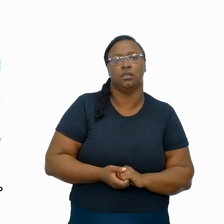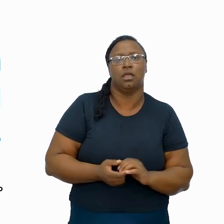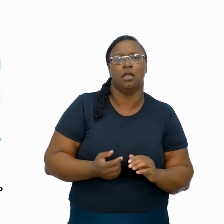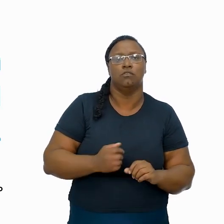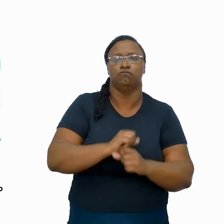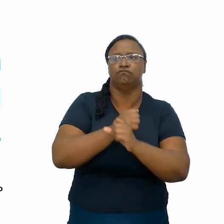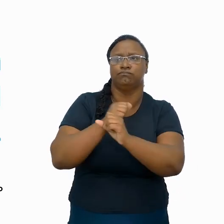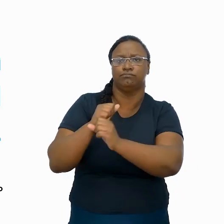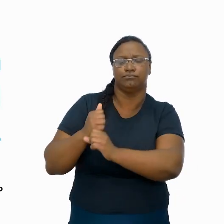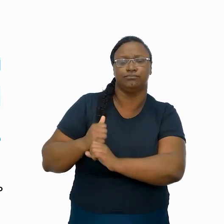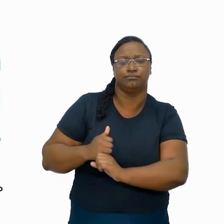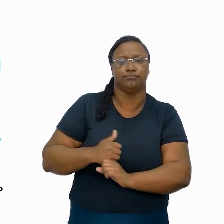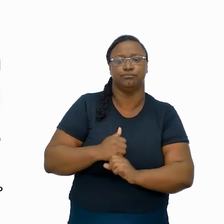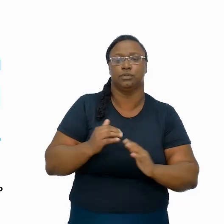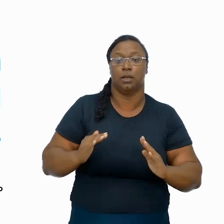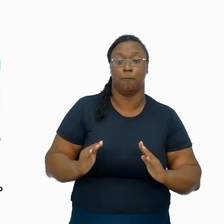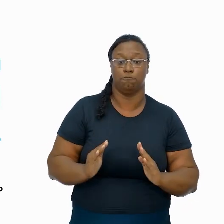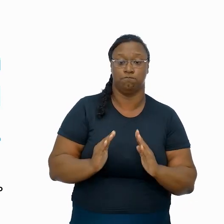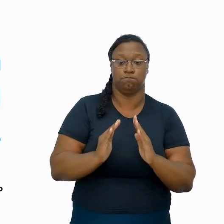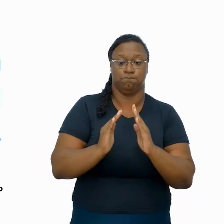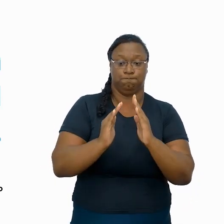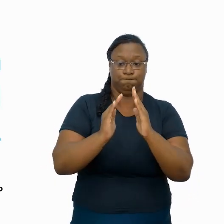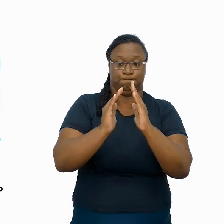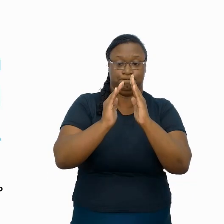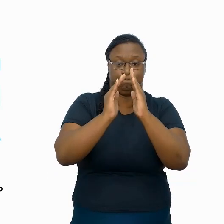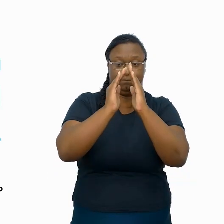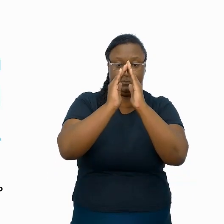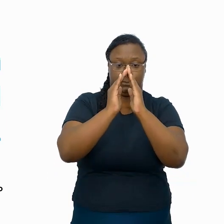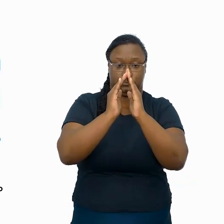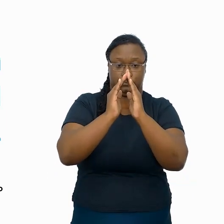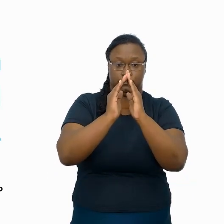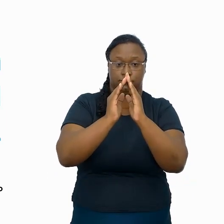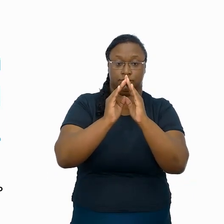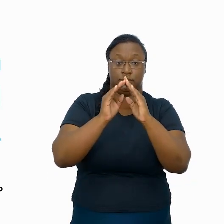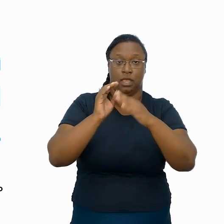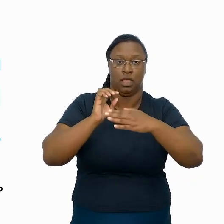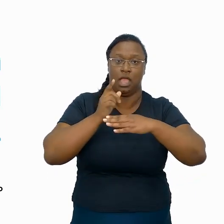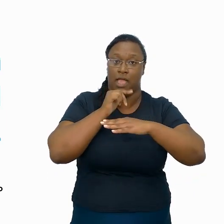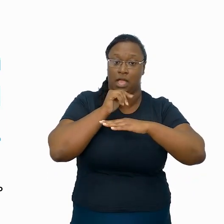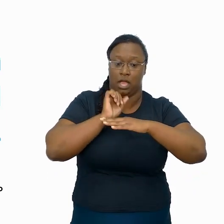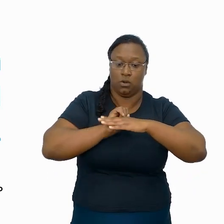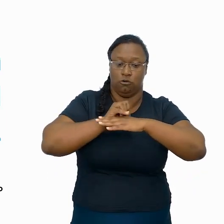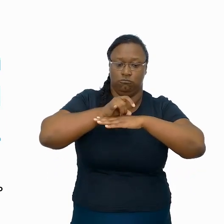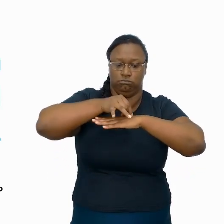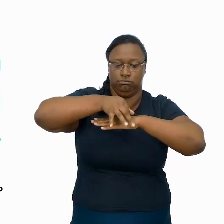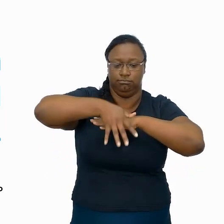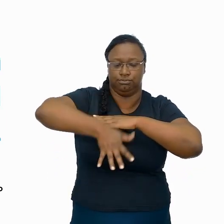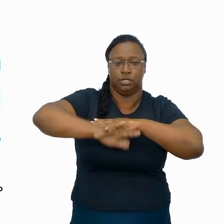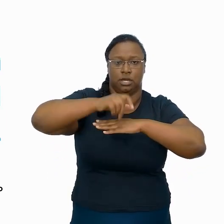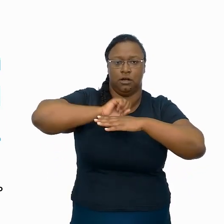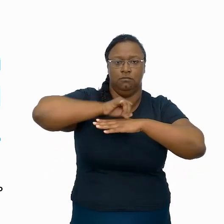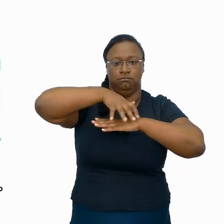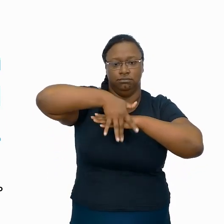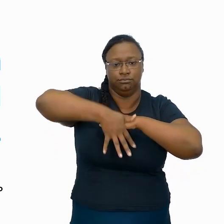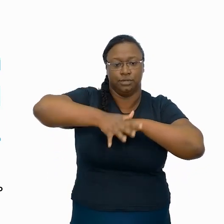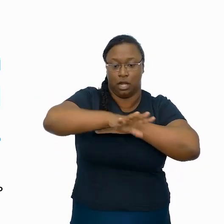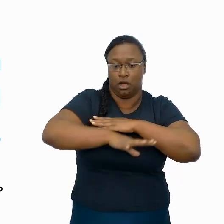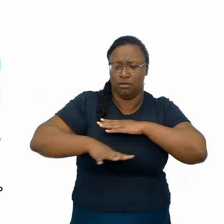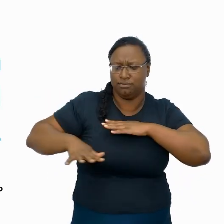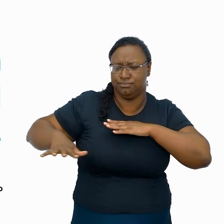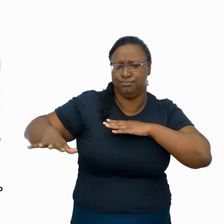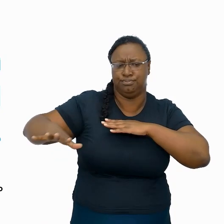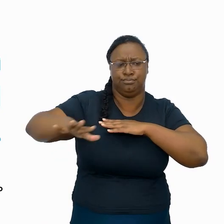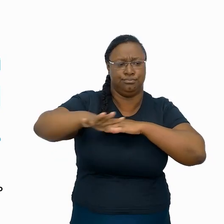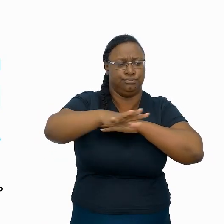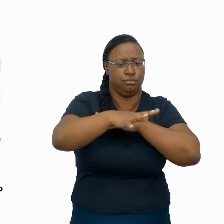da plataforma. Na hidrelétrica, você tem todo o entorno alterado, né, com o represamento